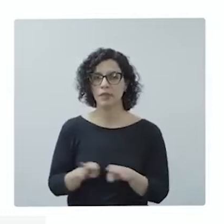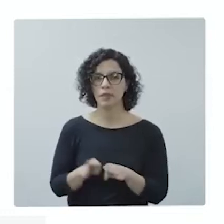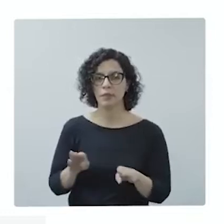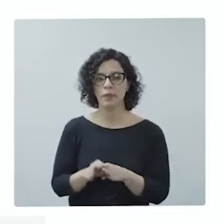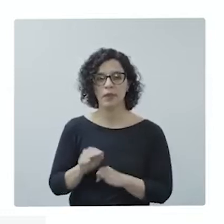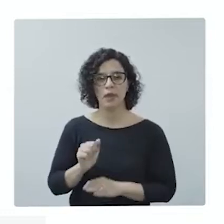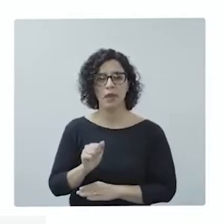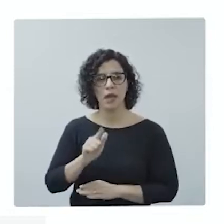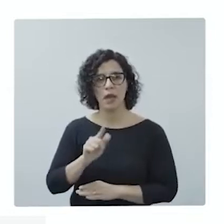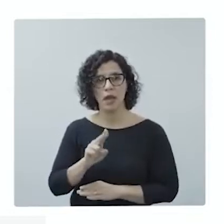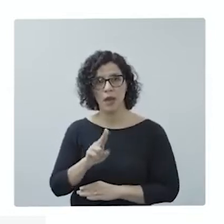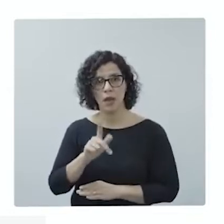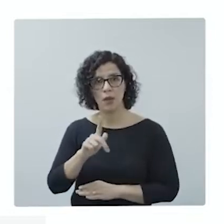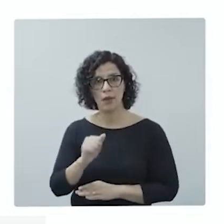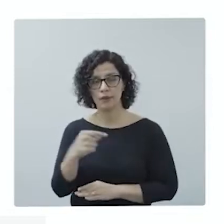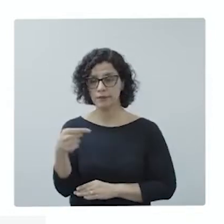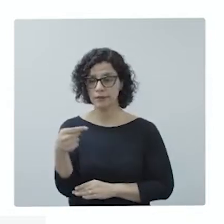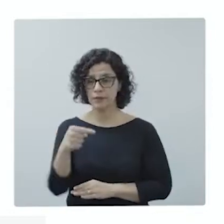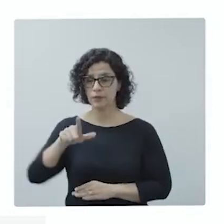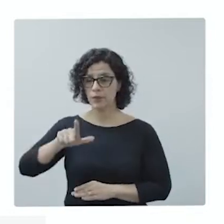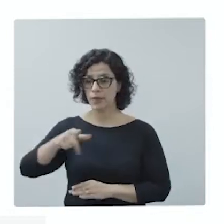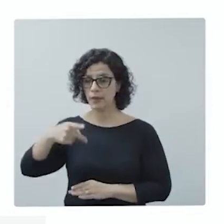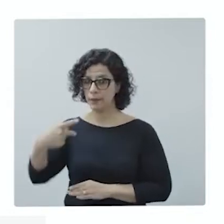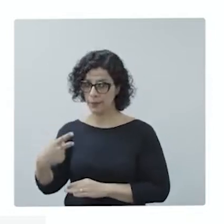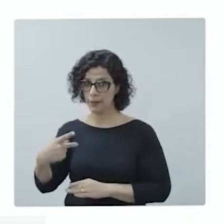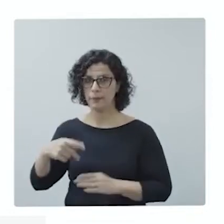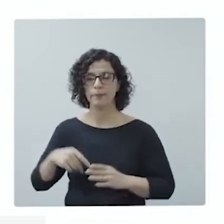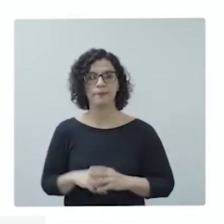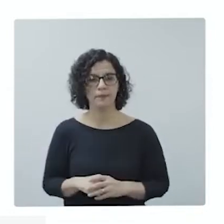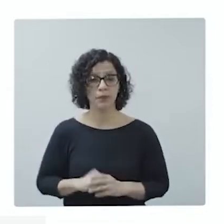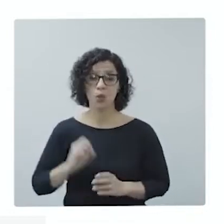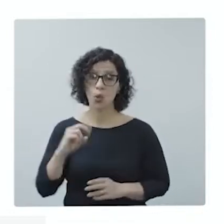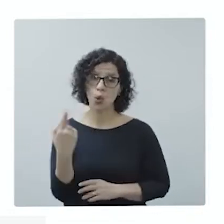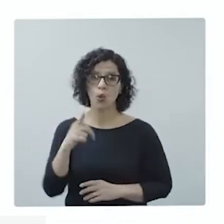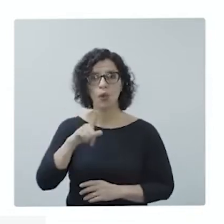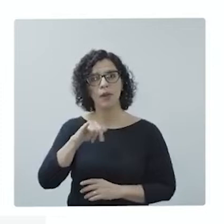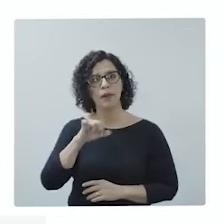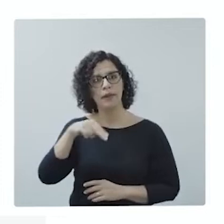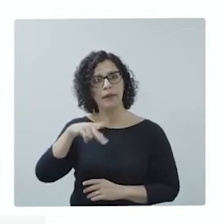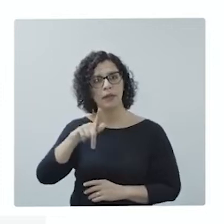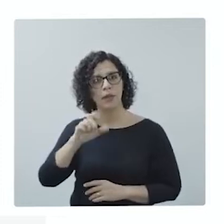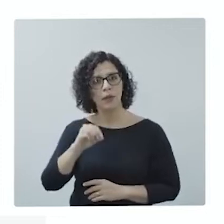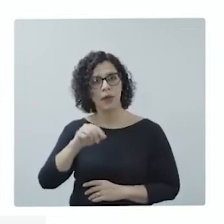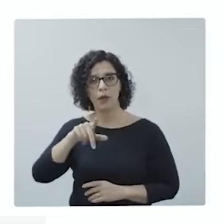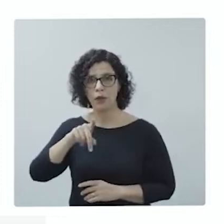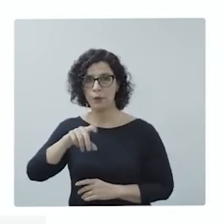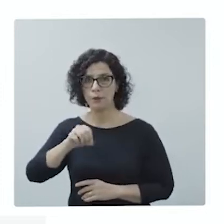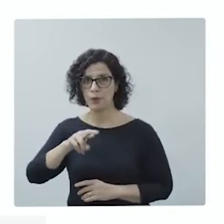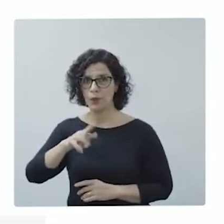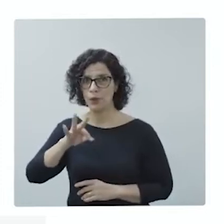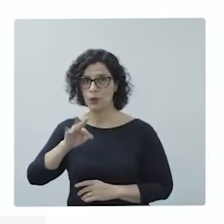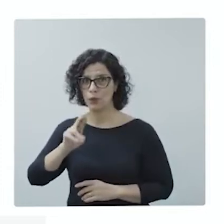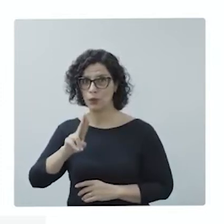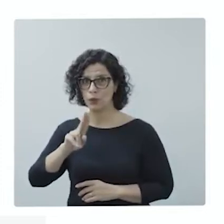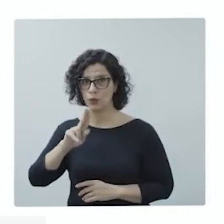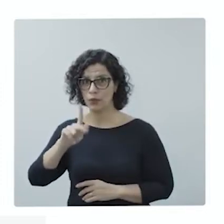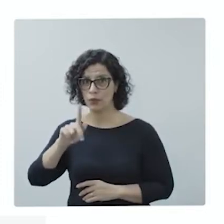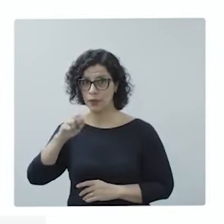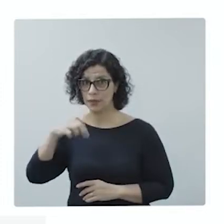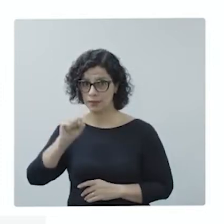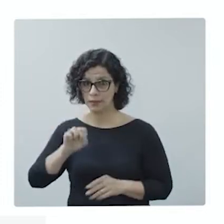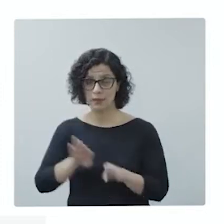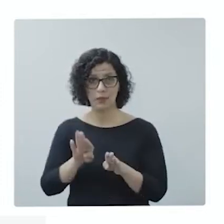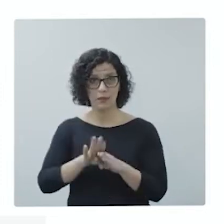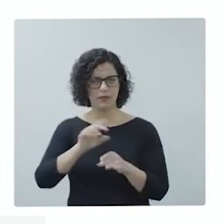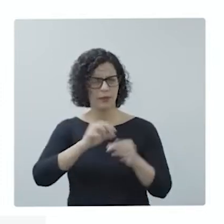Escreve aula traço LP ou língua portuguesa. E agora, então, é